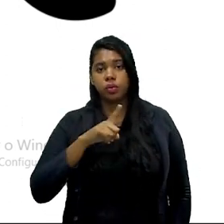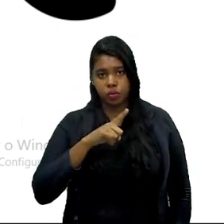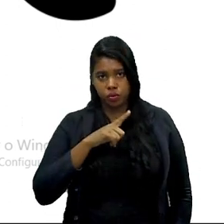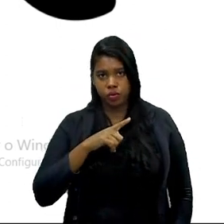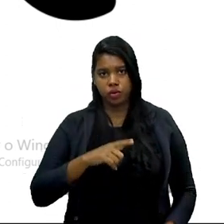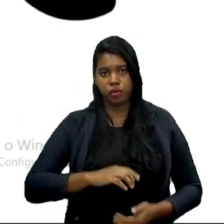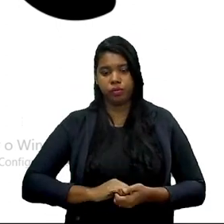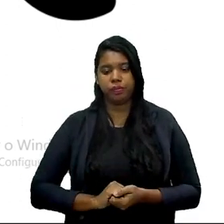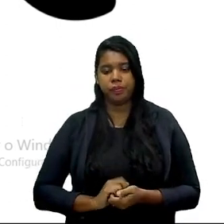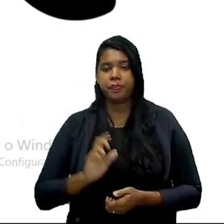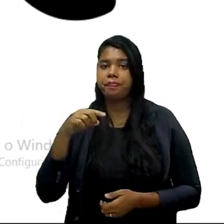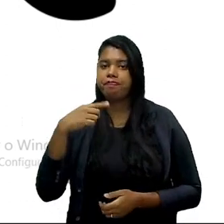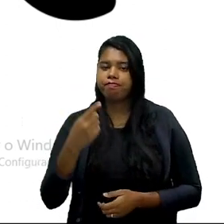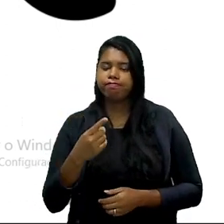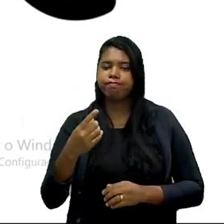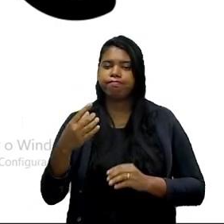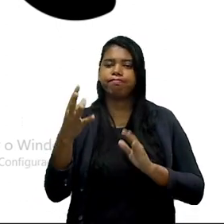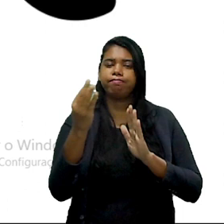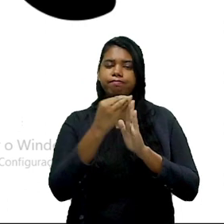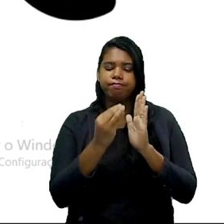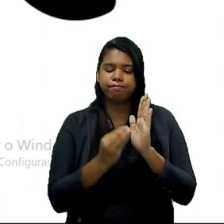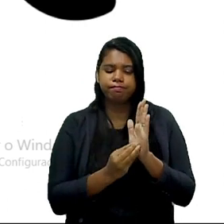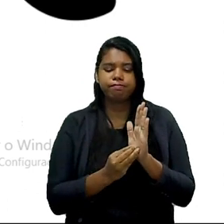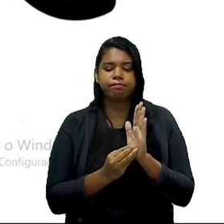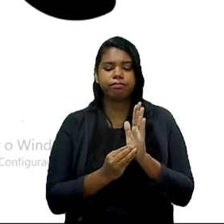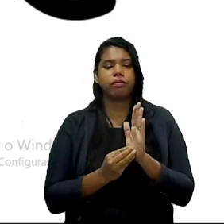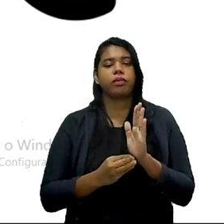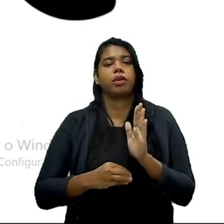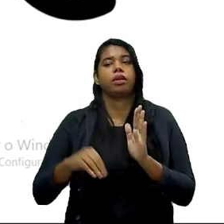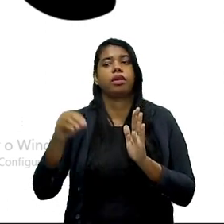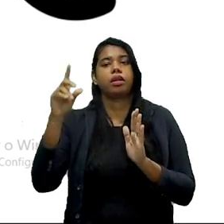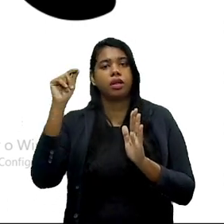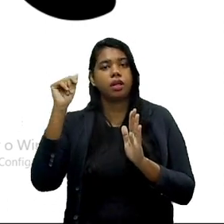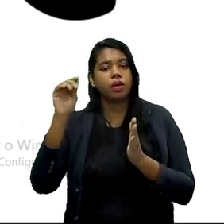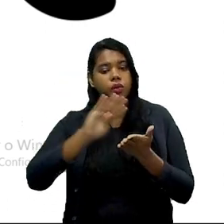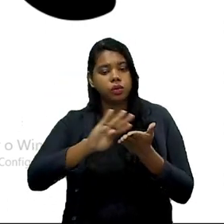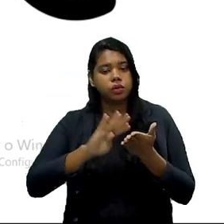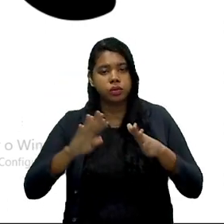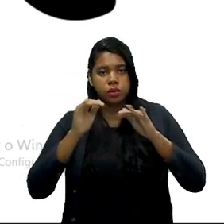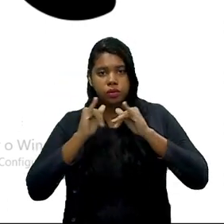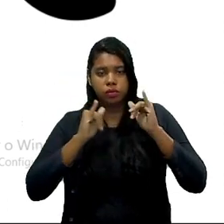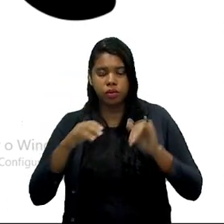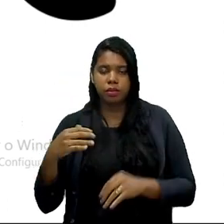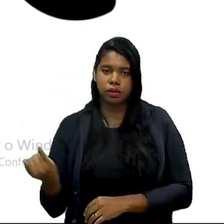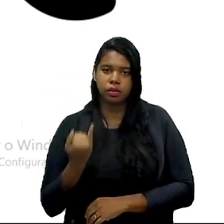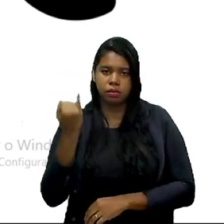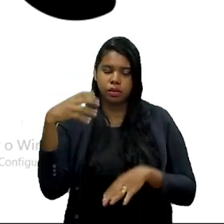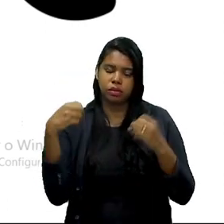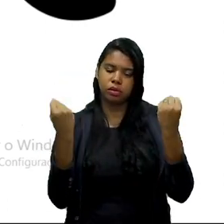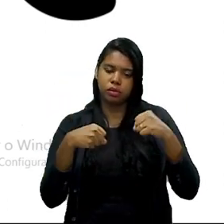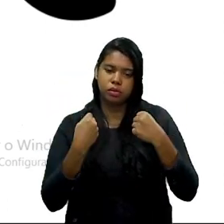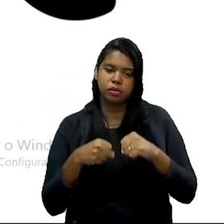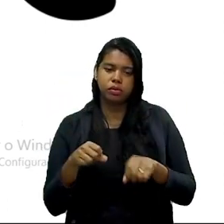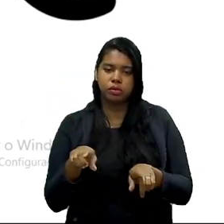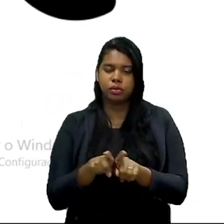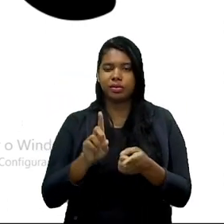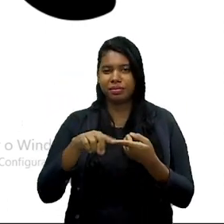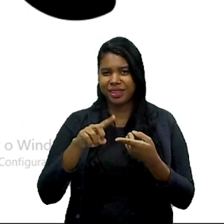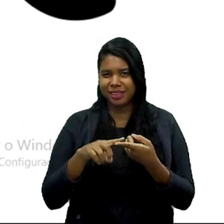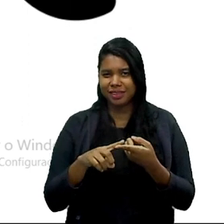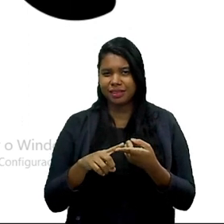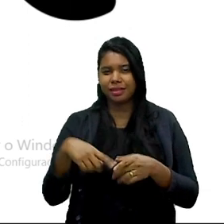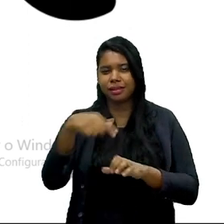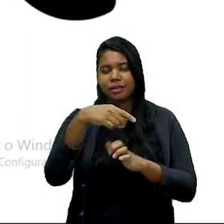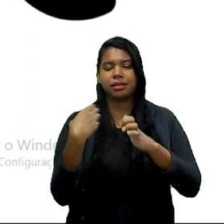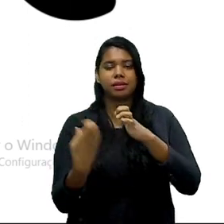custo, para depois você agregar a margem de lucro, os impostos e outras informações necessárias. Isso aí é por isso que o